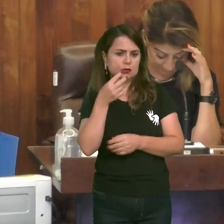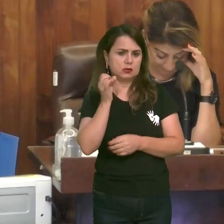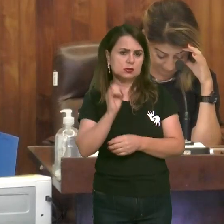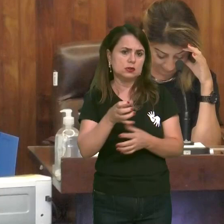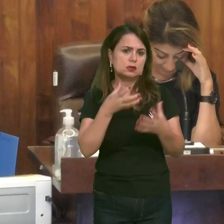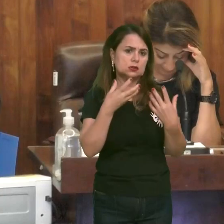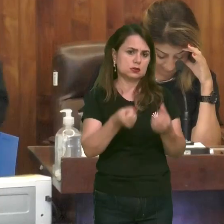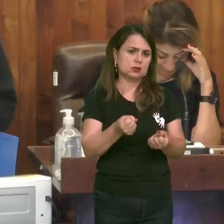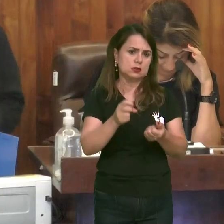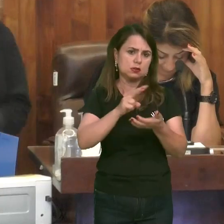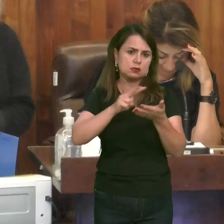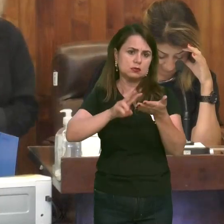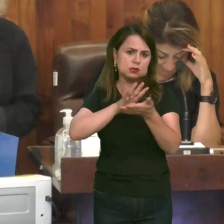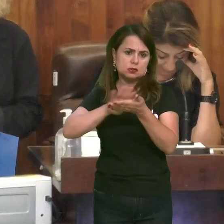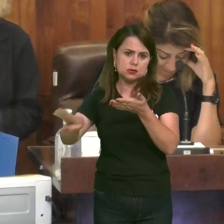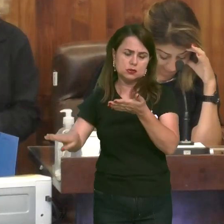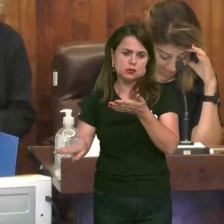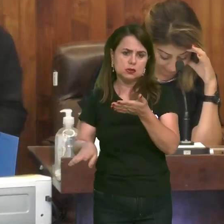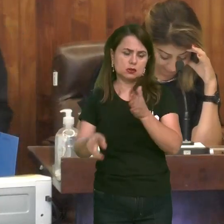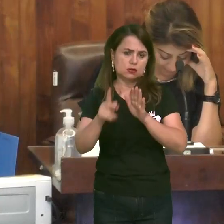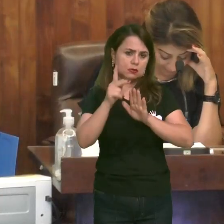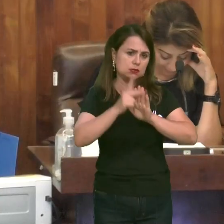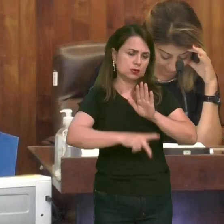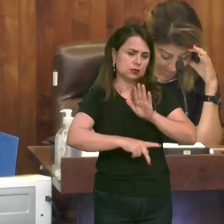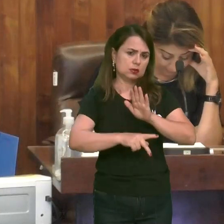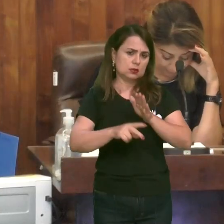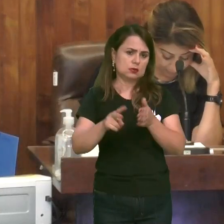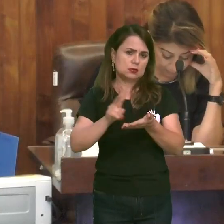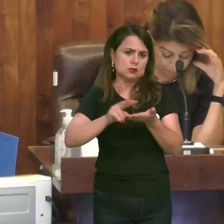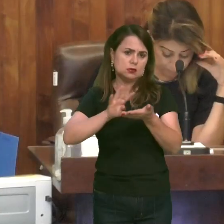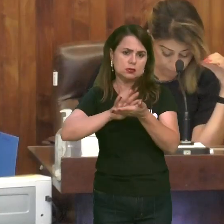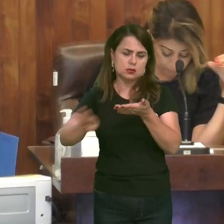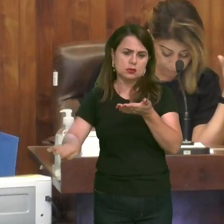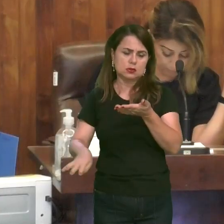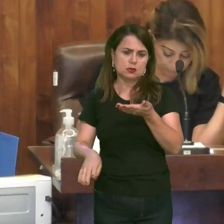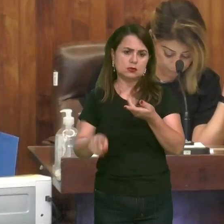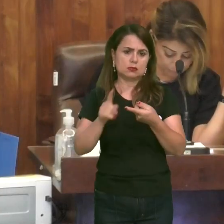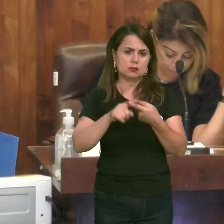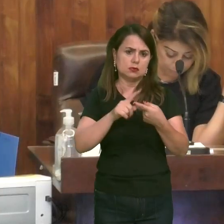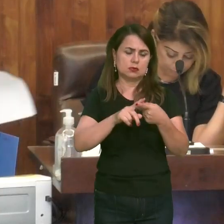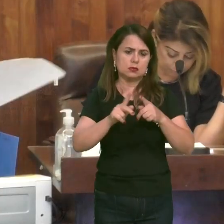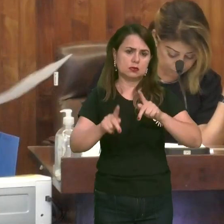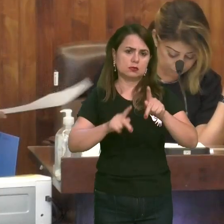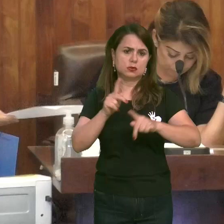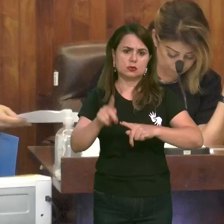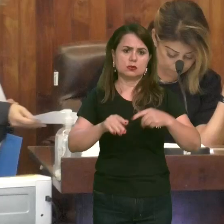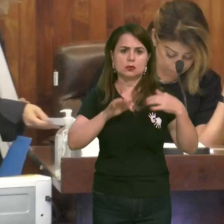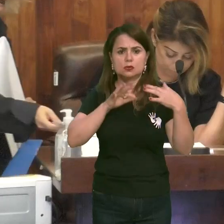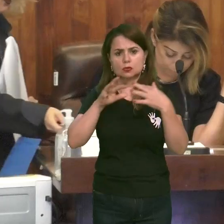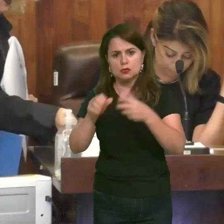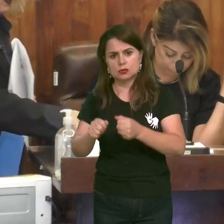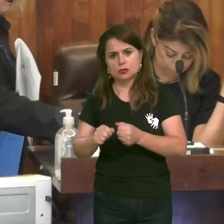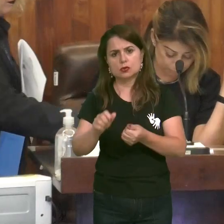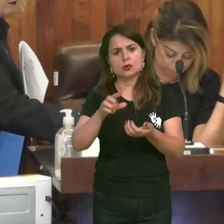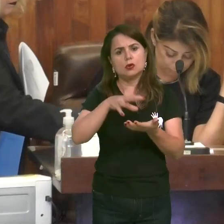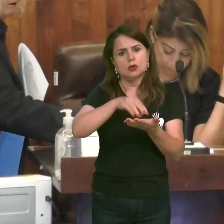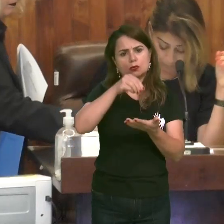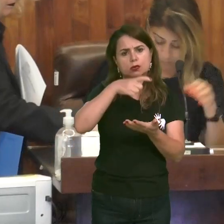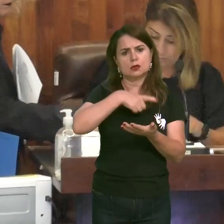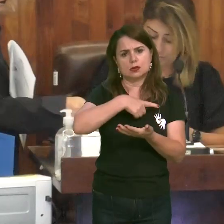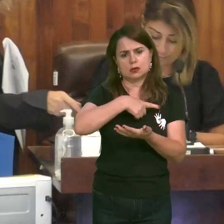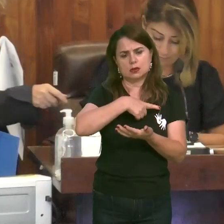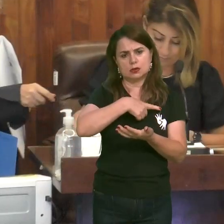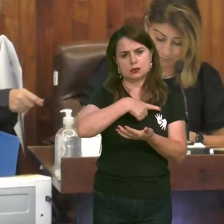da leitura do projeto e da sua justificativa ter de vista que todos já possuem cópia do